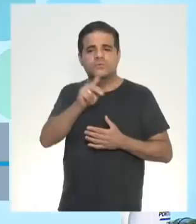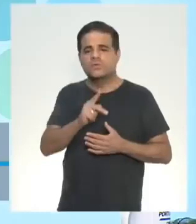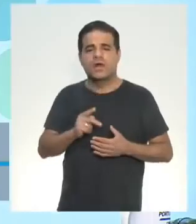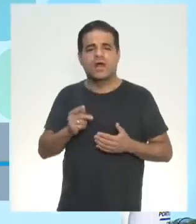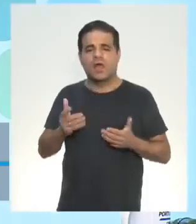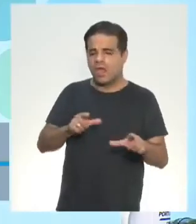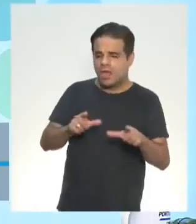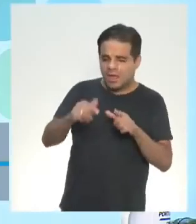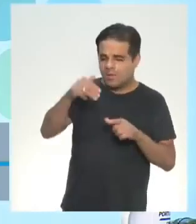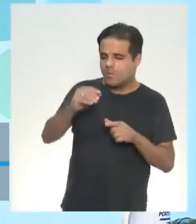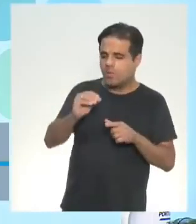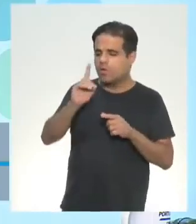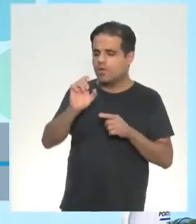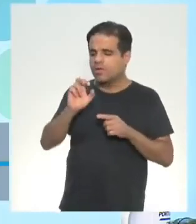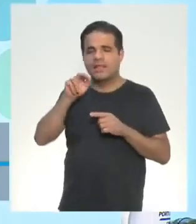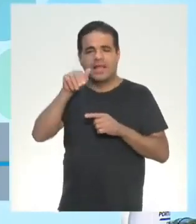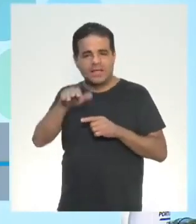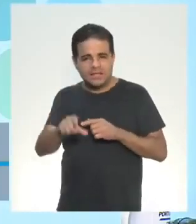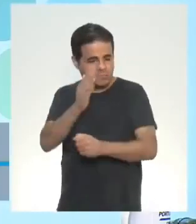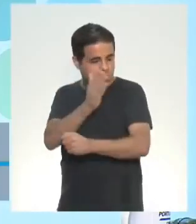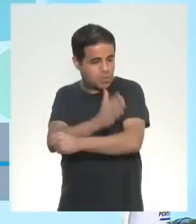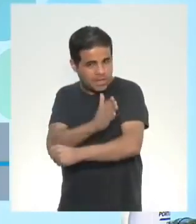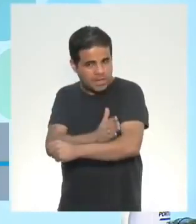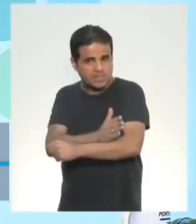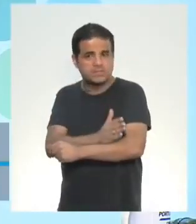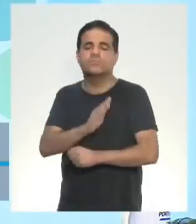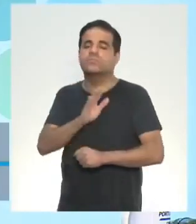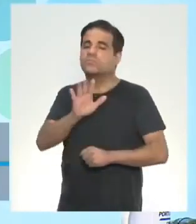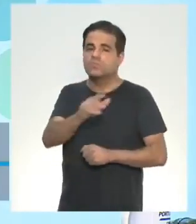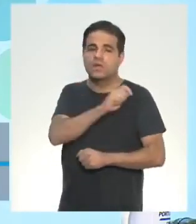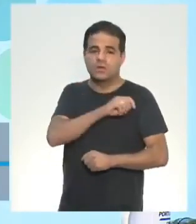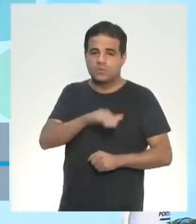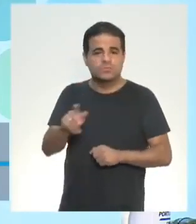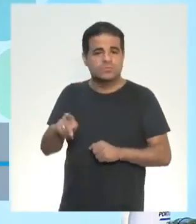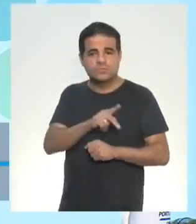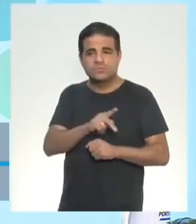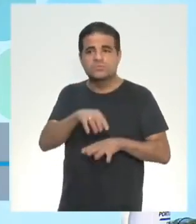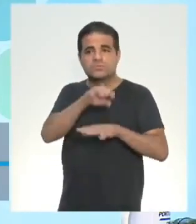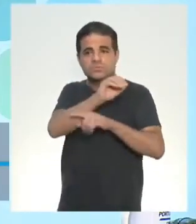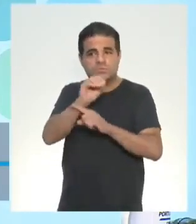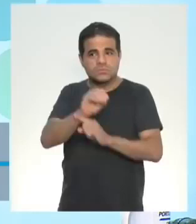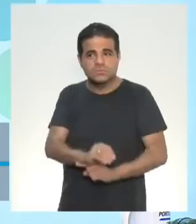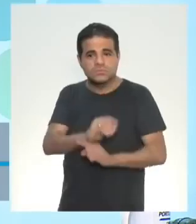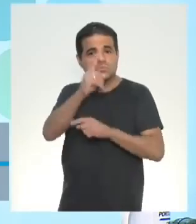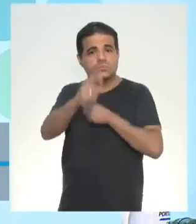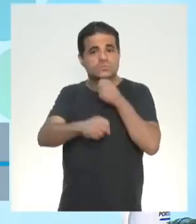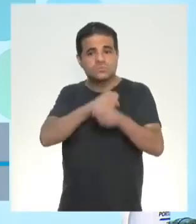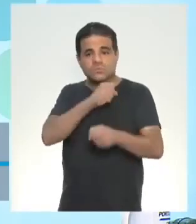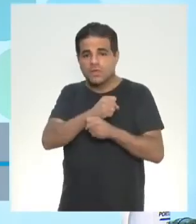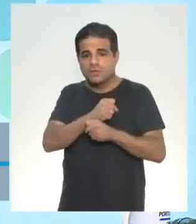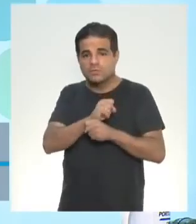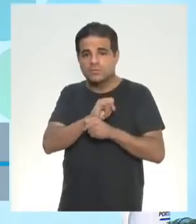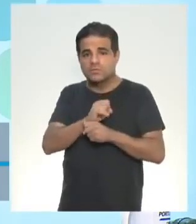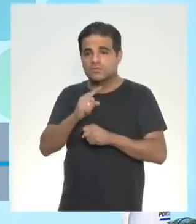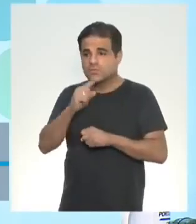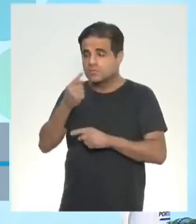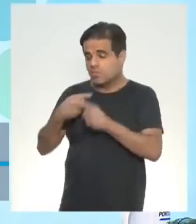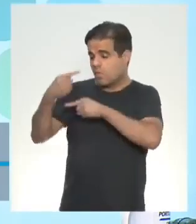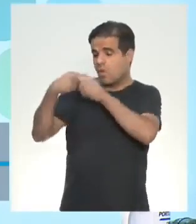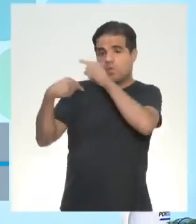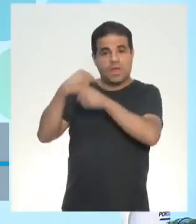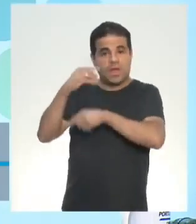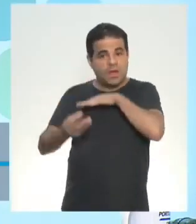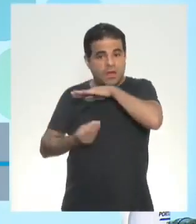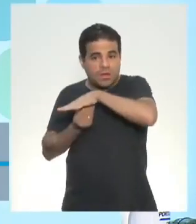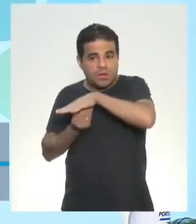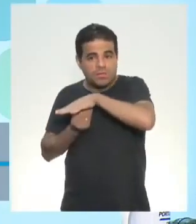trabalhar modernismo. Gente, fica a dica, aluno e professor. Centro de Mídias tem 1 ano. Se vocês forem lá no repositório, vocês